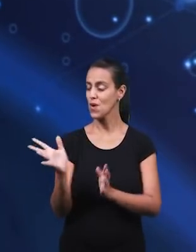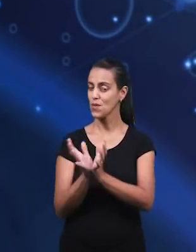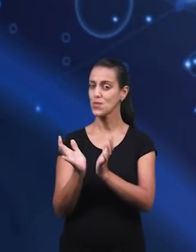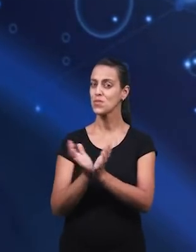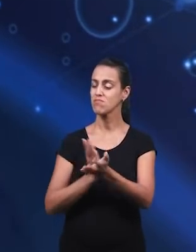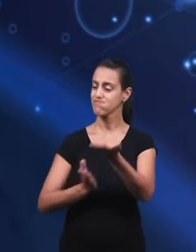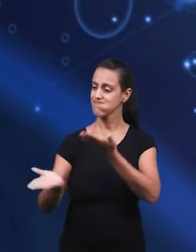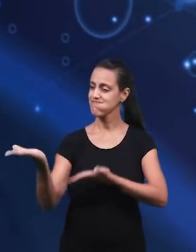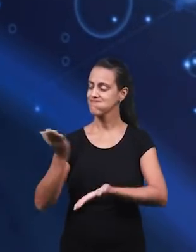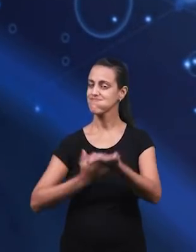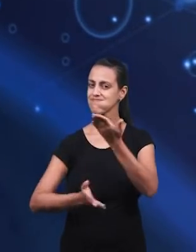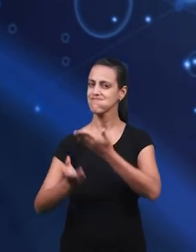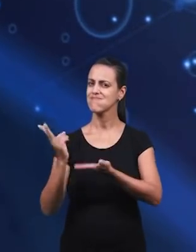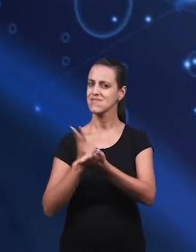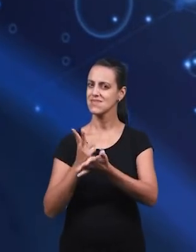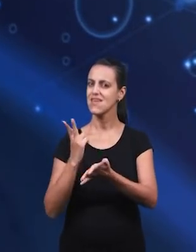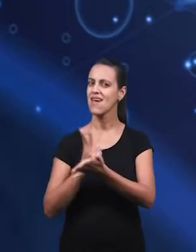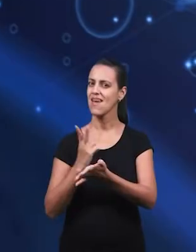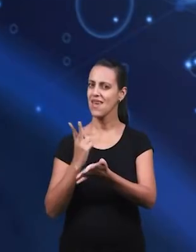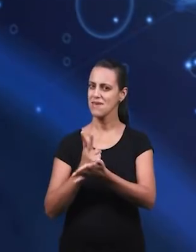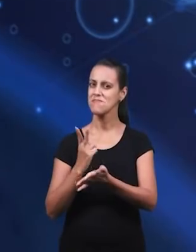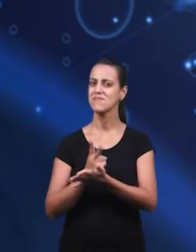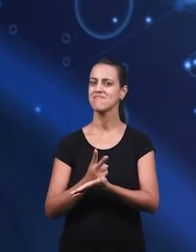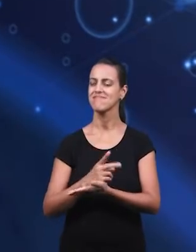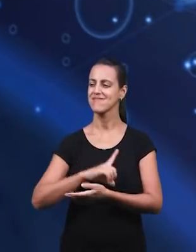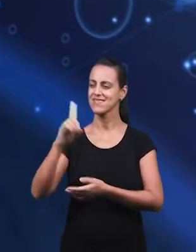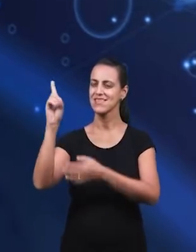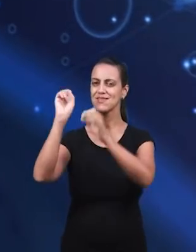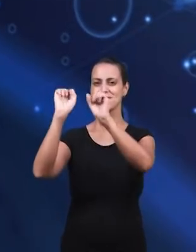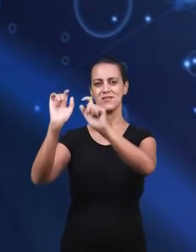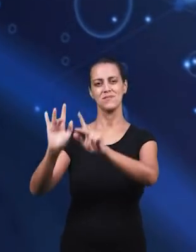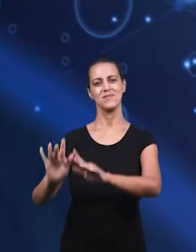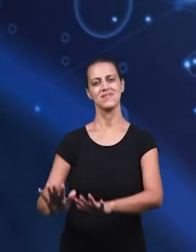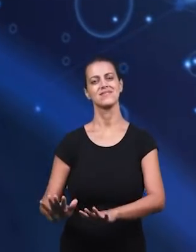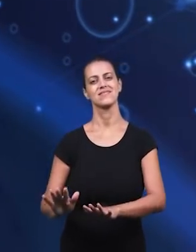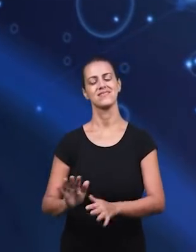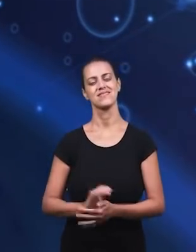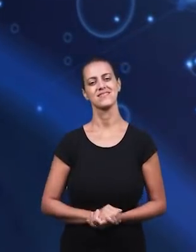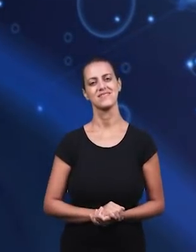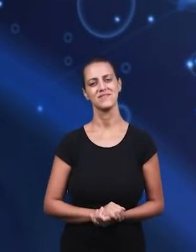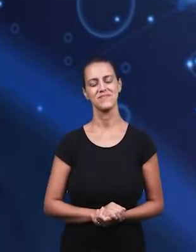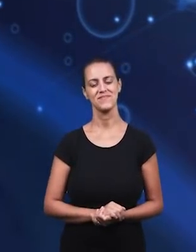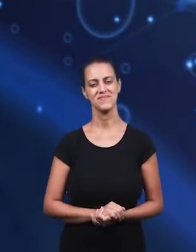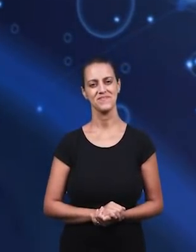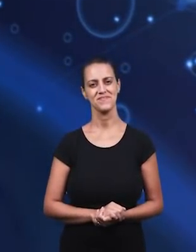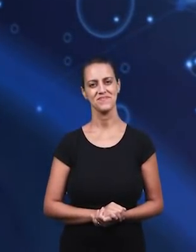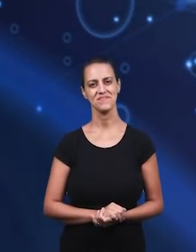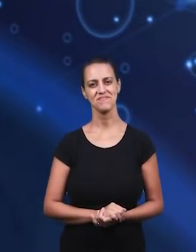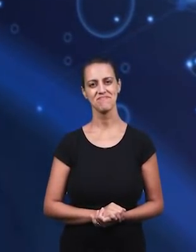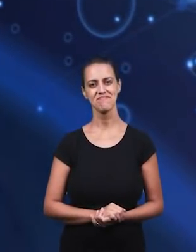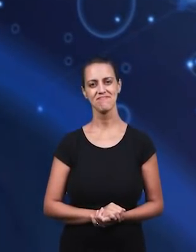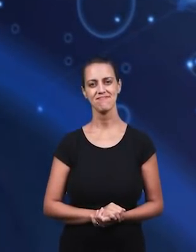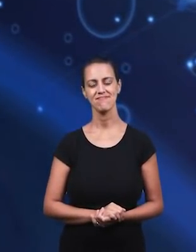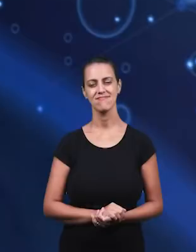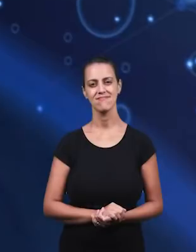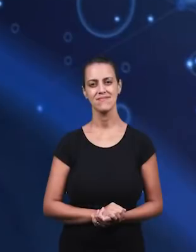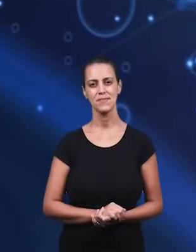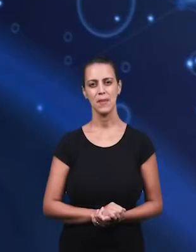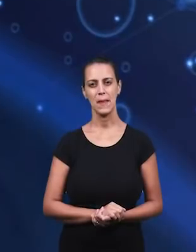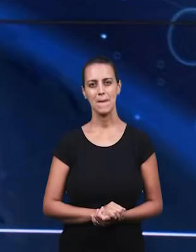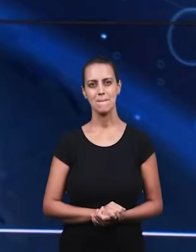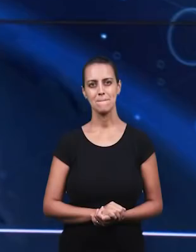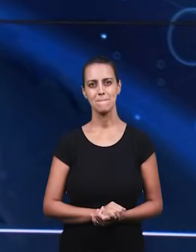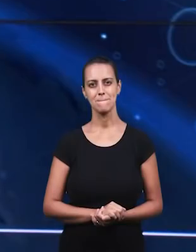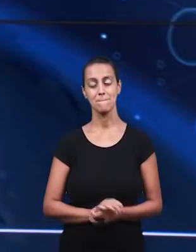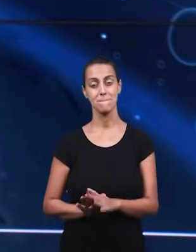bíblica e bem integrado ao trabalho do Senhor. Que Deus possa abençoar grandemente. Louvado seja o nome do Senhor.